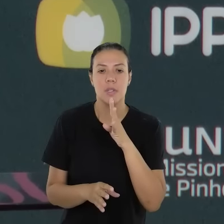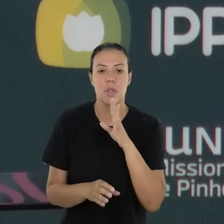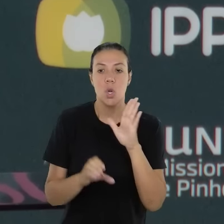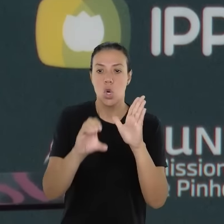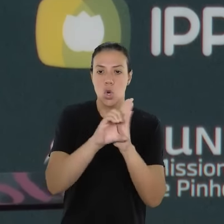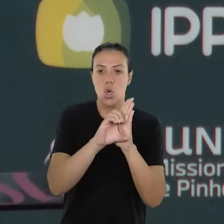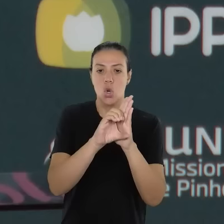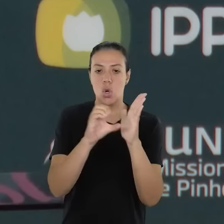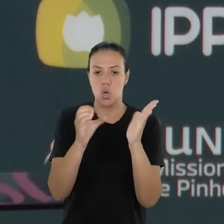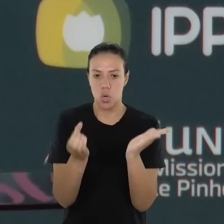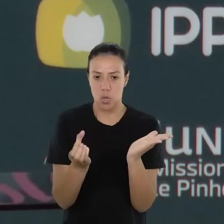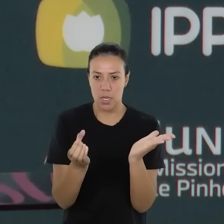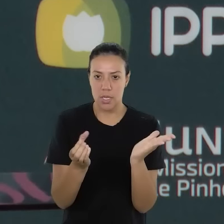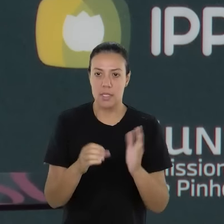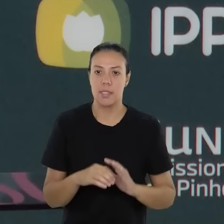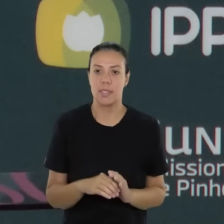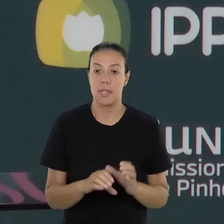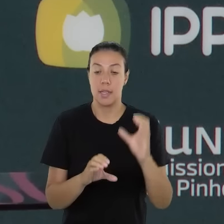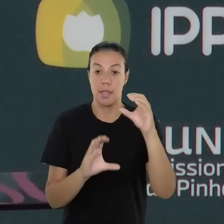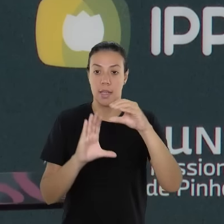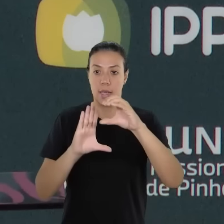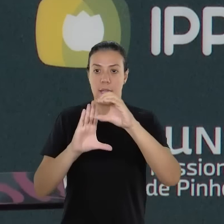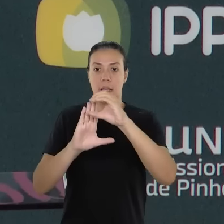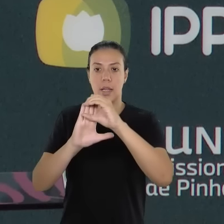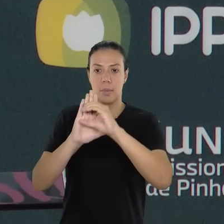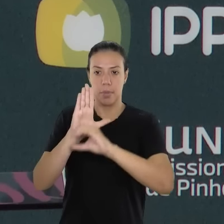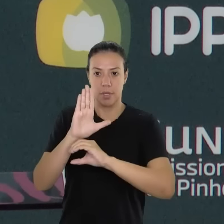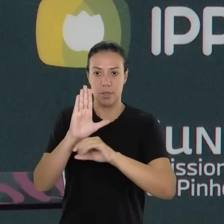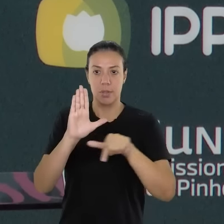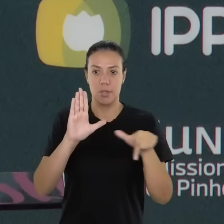capítulo 7, versículo 14.